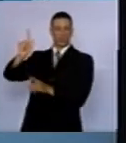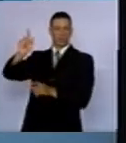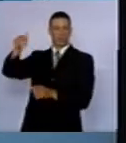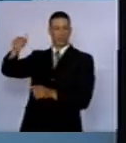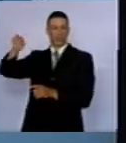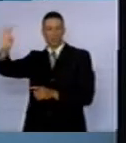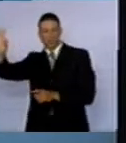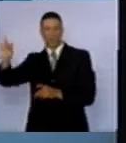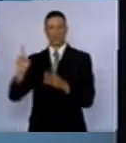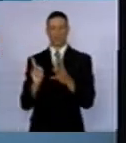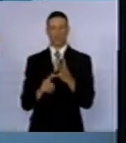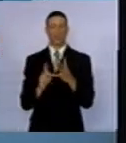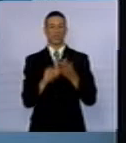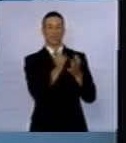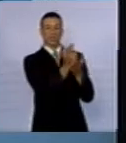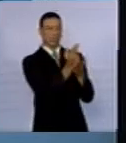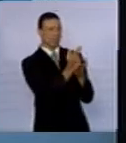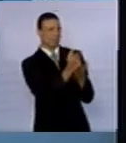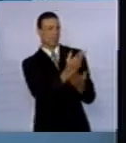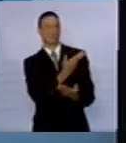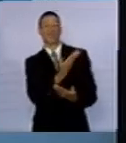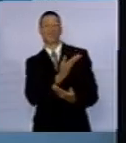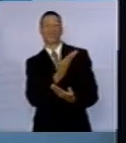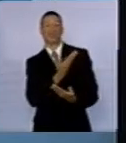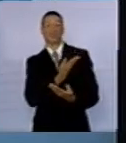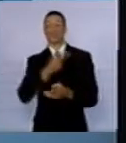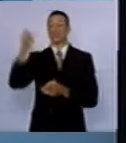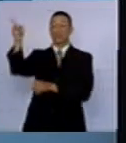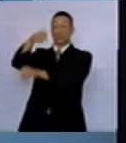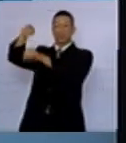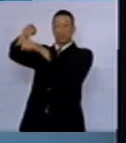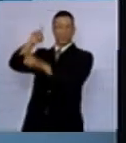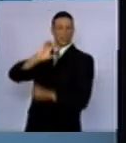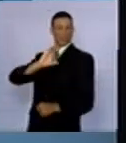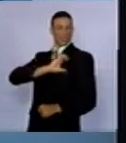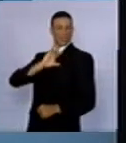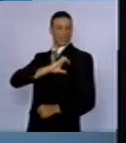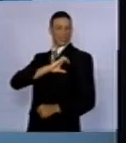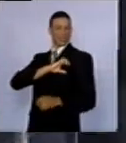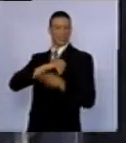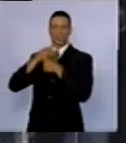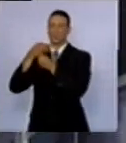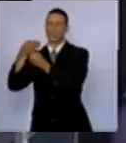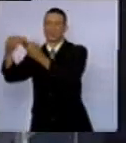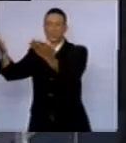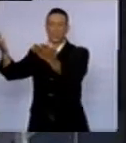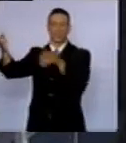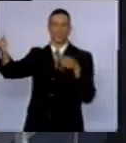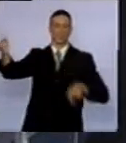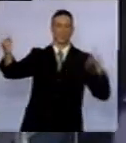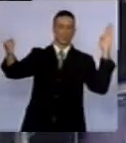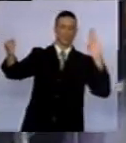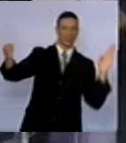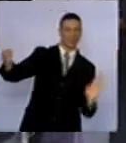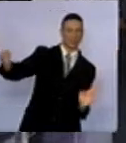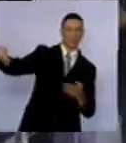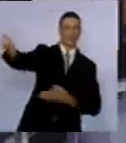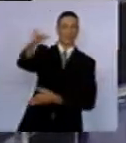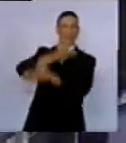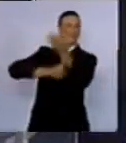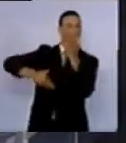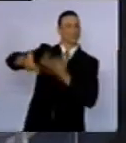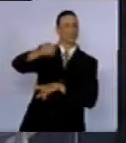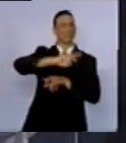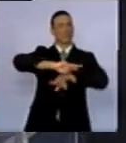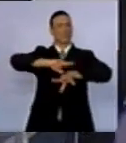Amigãozão, série animada em coprodução com o Canadá, exibida no canal Discovery Kids, entre outros canais brasileiros e internacionais, e entre